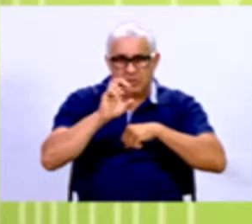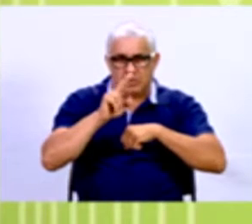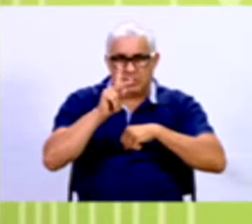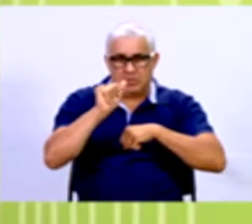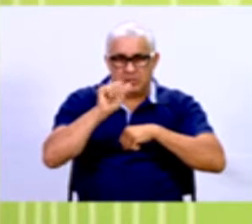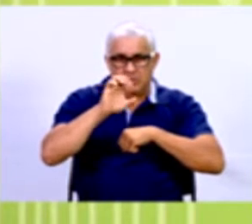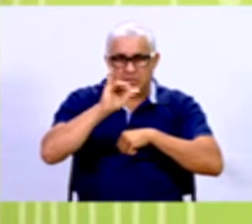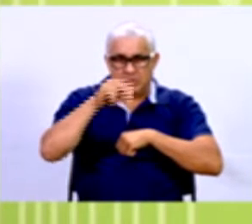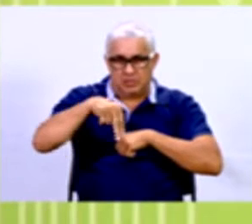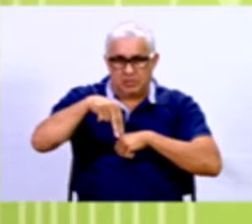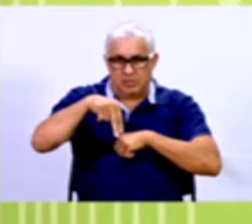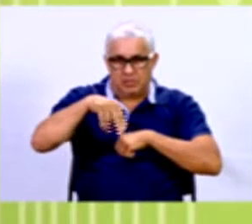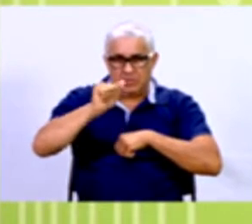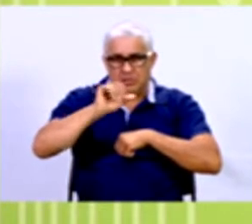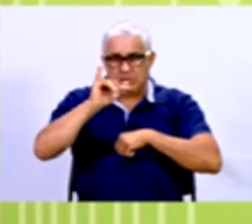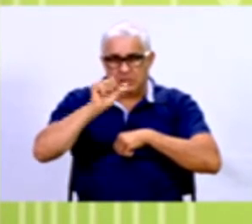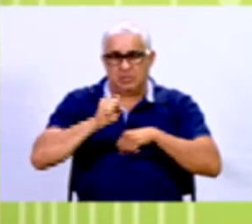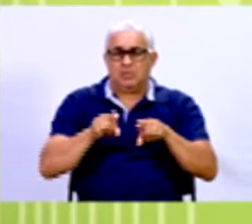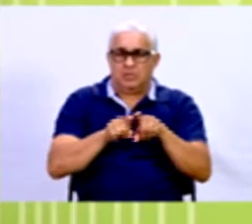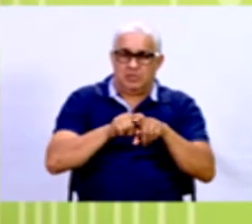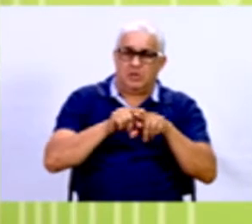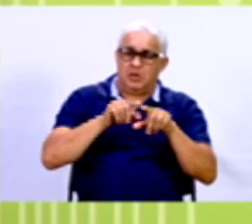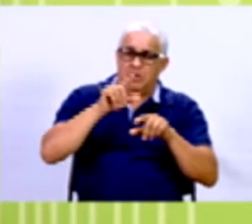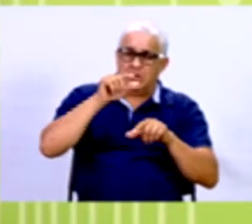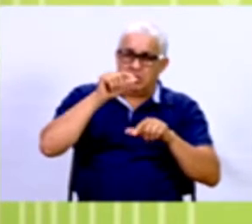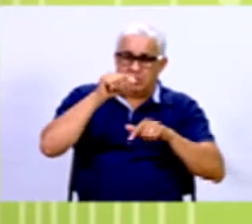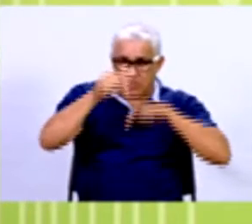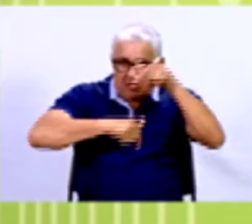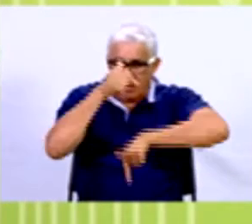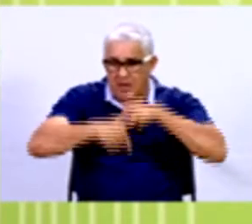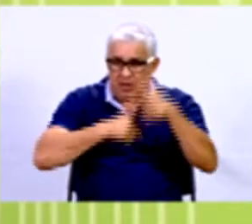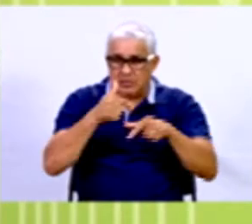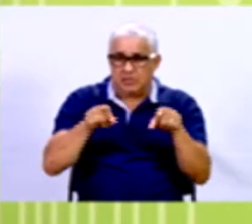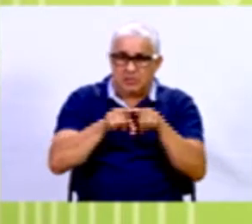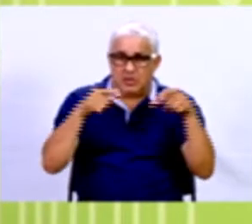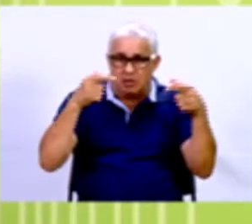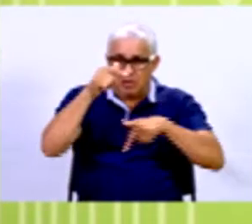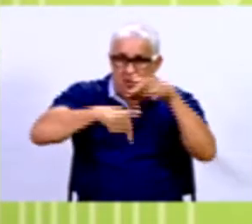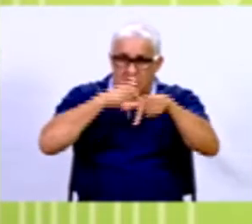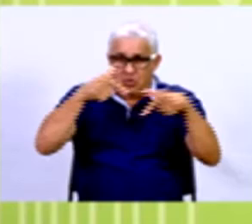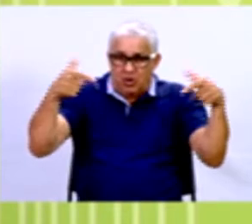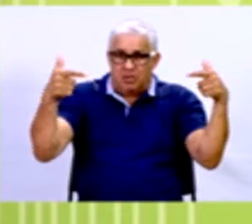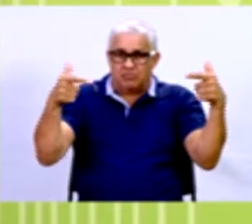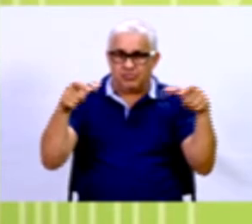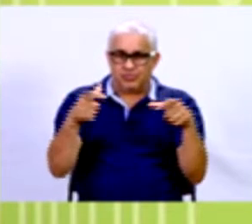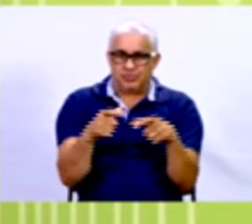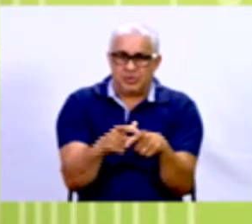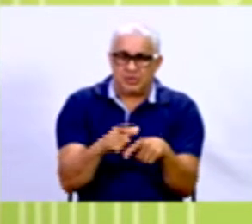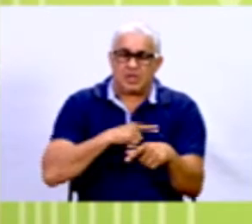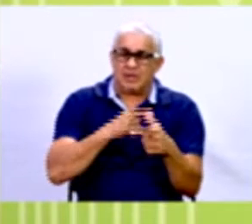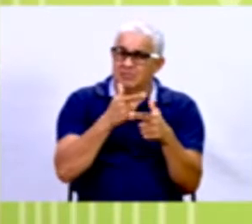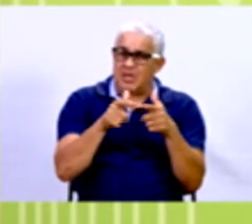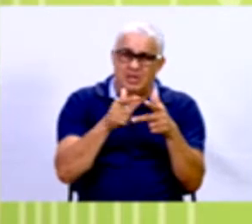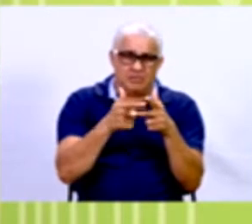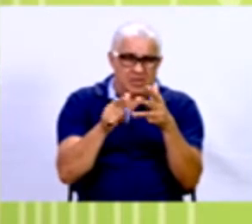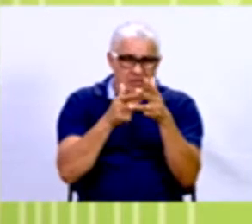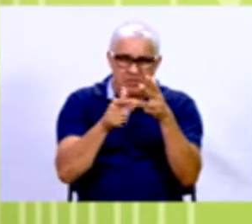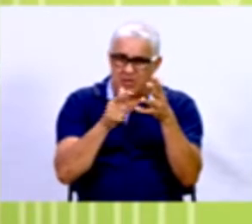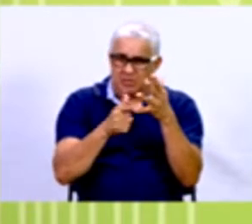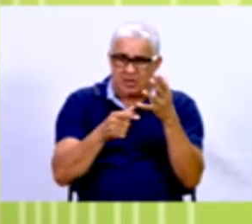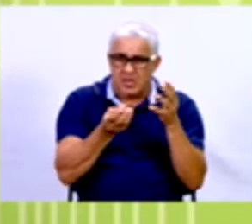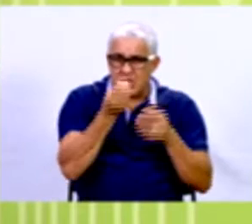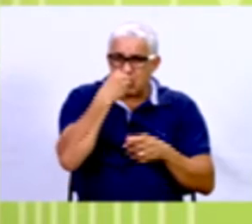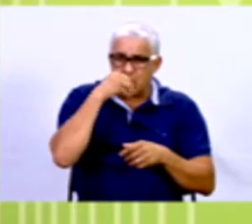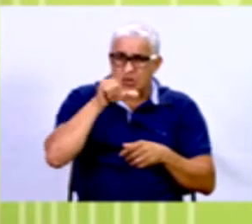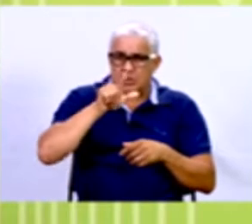A produção, ela é diminuída. Então, nós temos uma série de problemas com isso. O lucro da